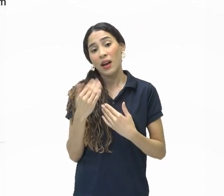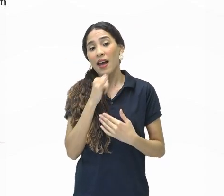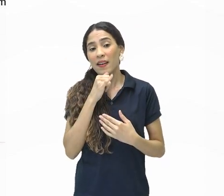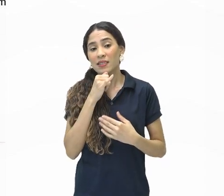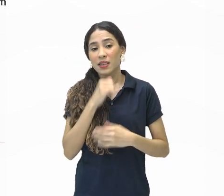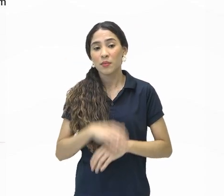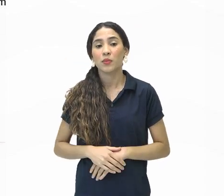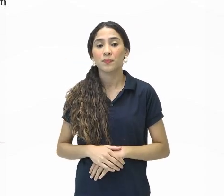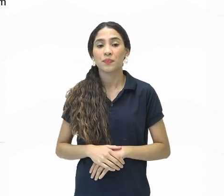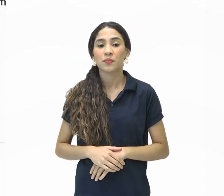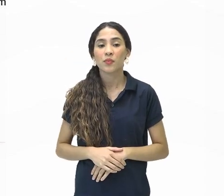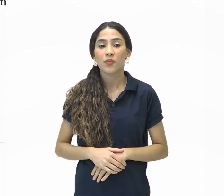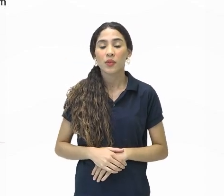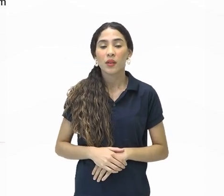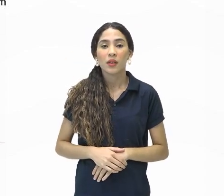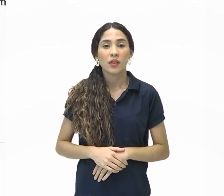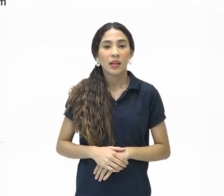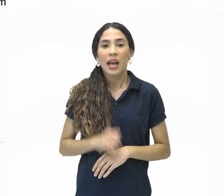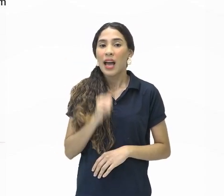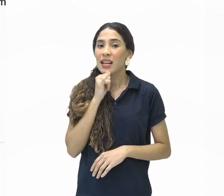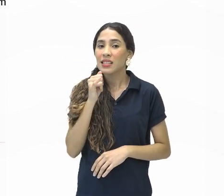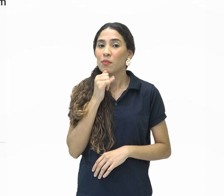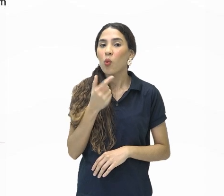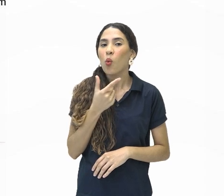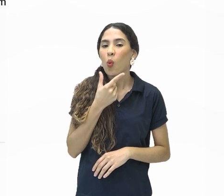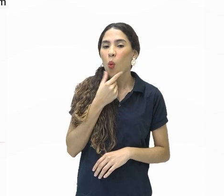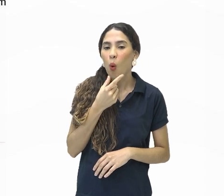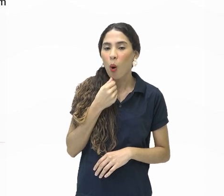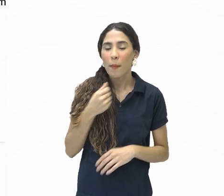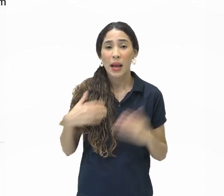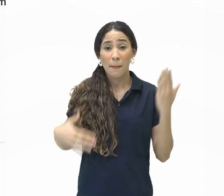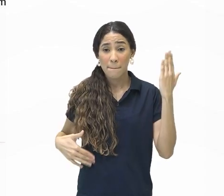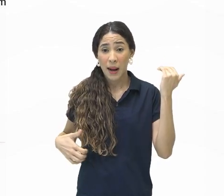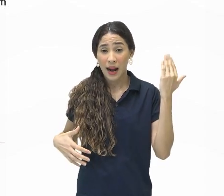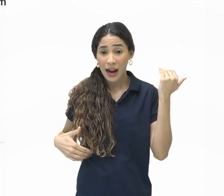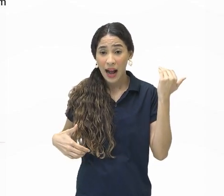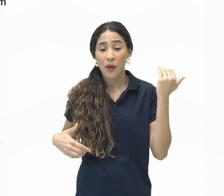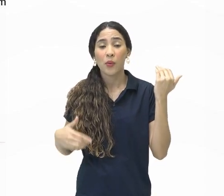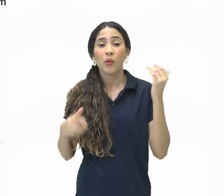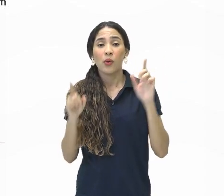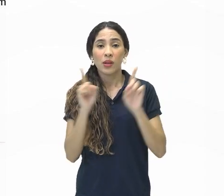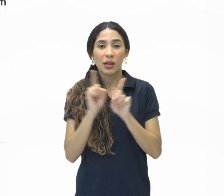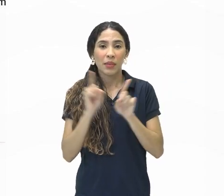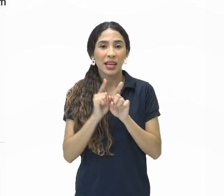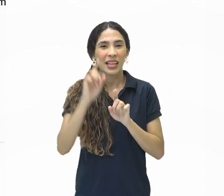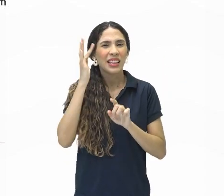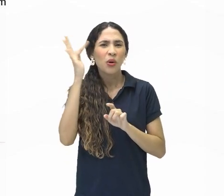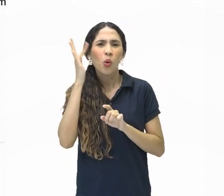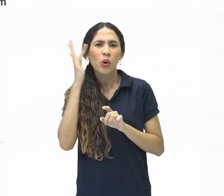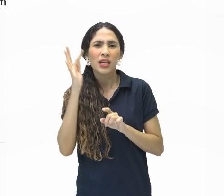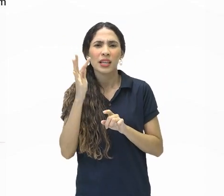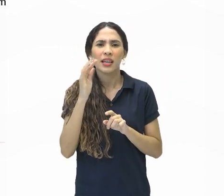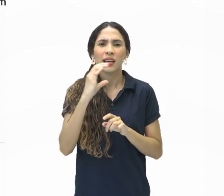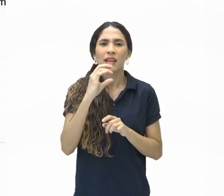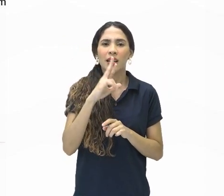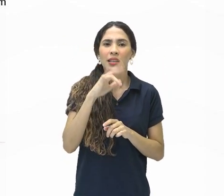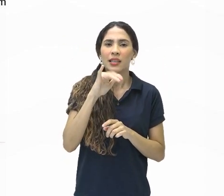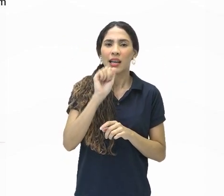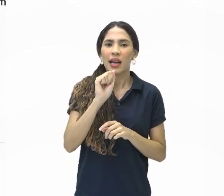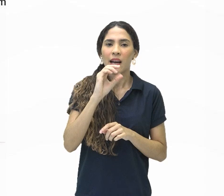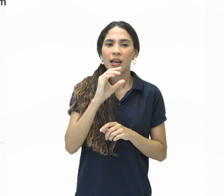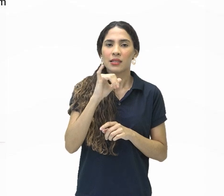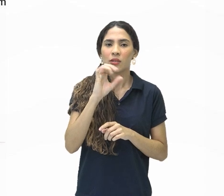ó, supondo que o homem nasceu do macaco, como explica a teoria criacionista, né? Não é uma afirmação aqui, é só